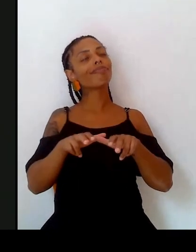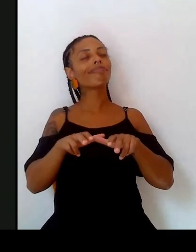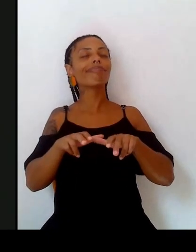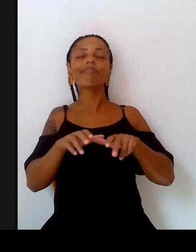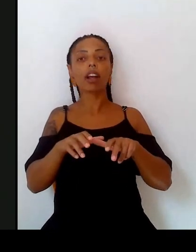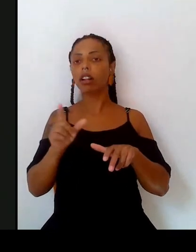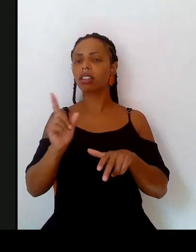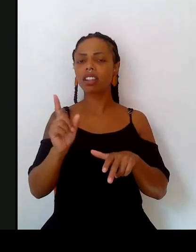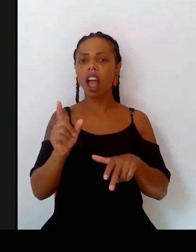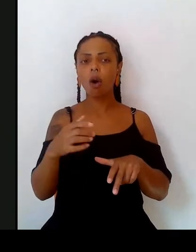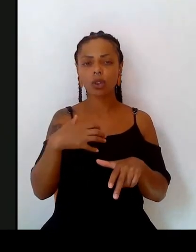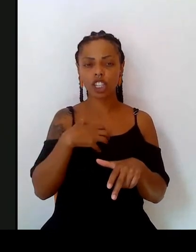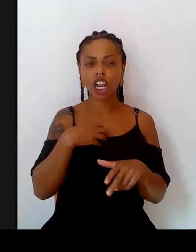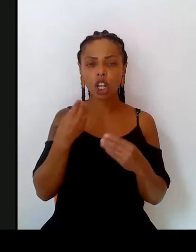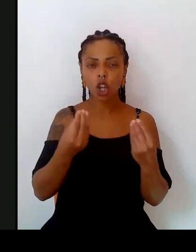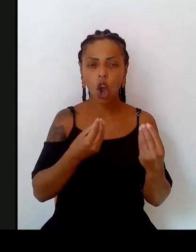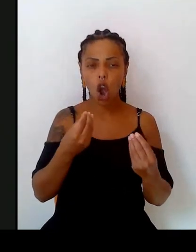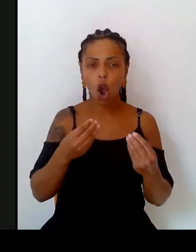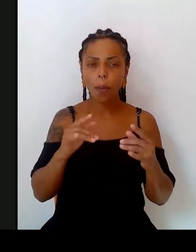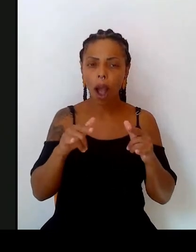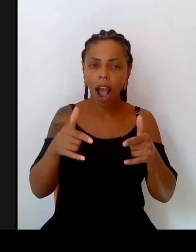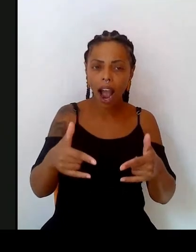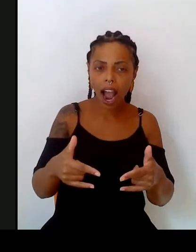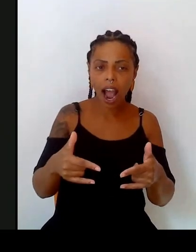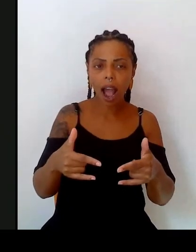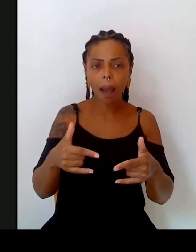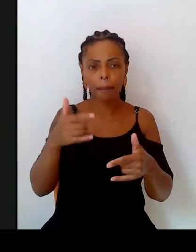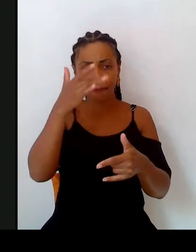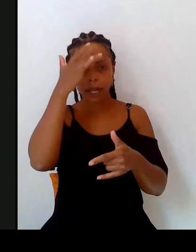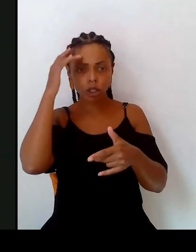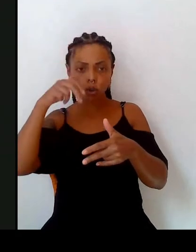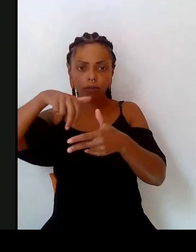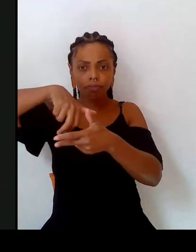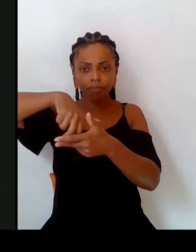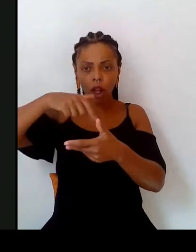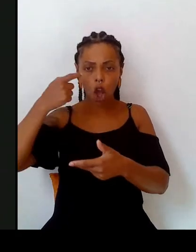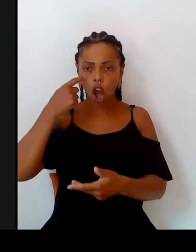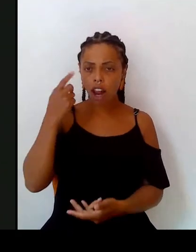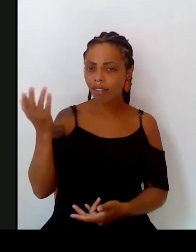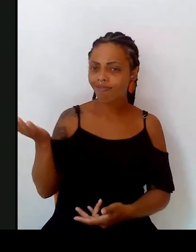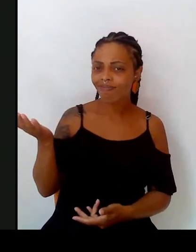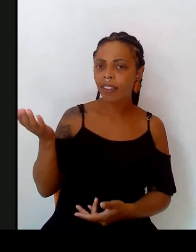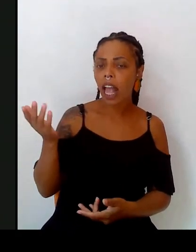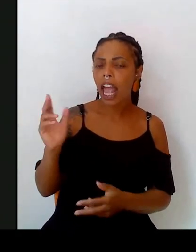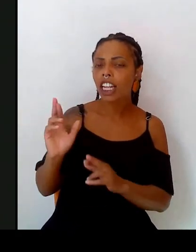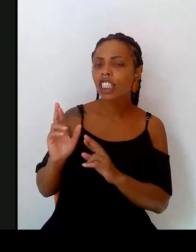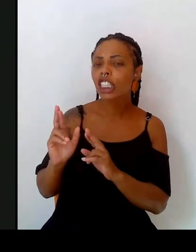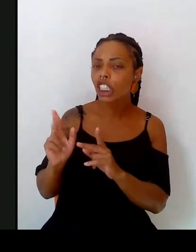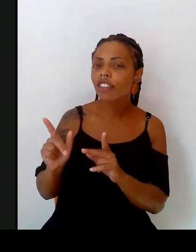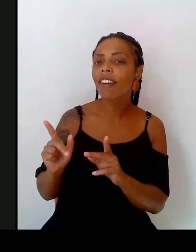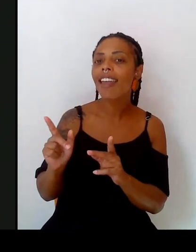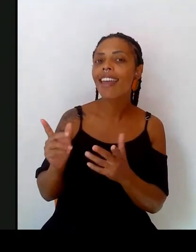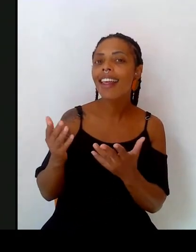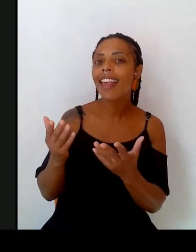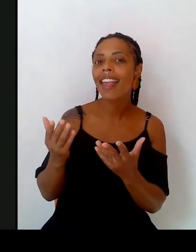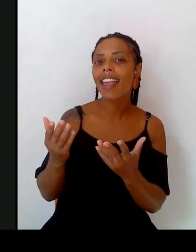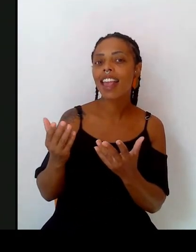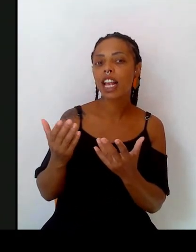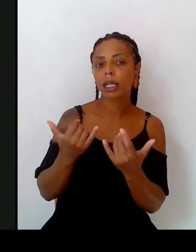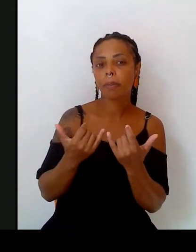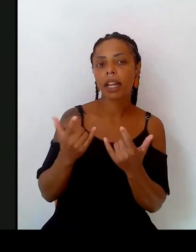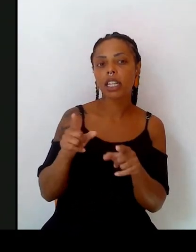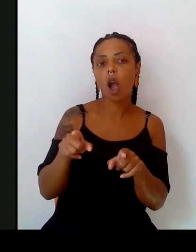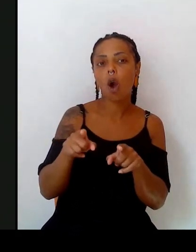escala da cama e das figuras é diferente inclusive no quarto as figuras têm outra escala parece que